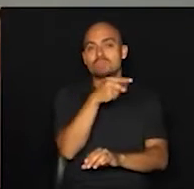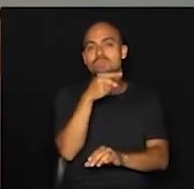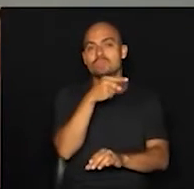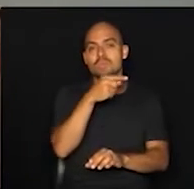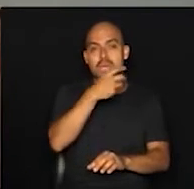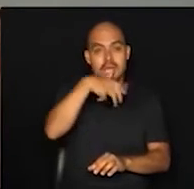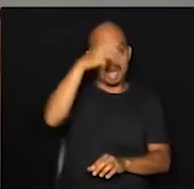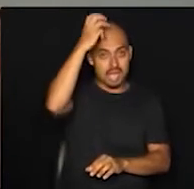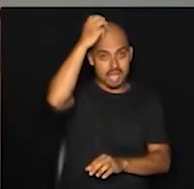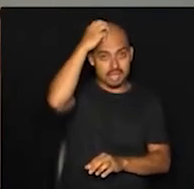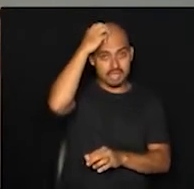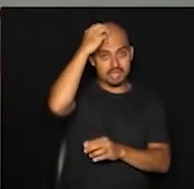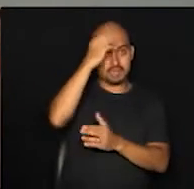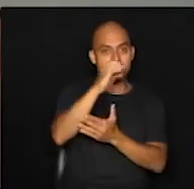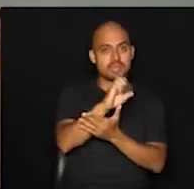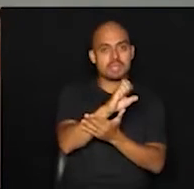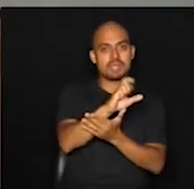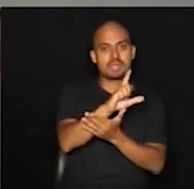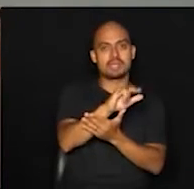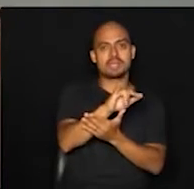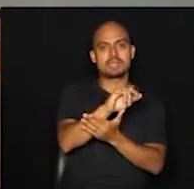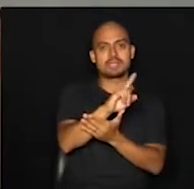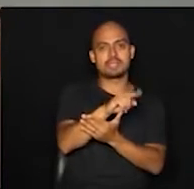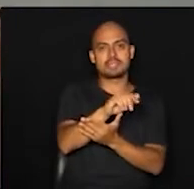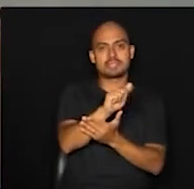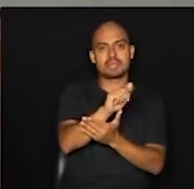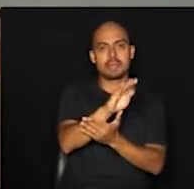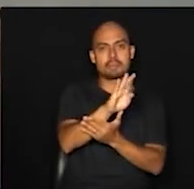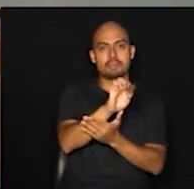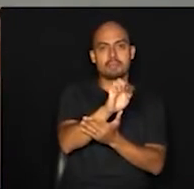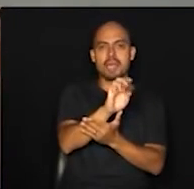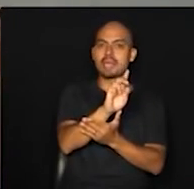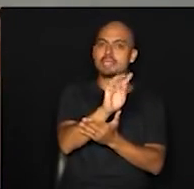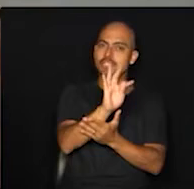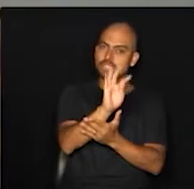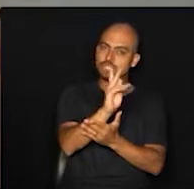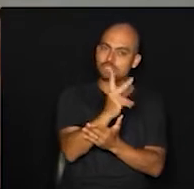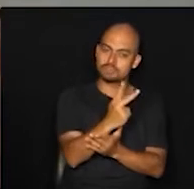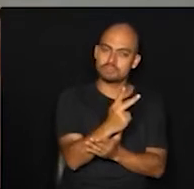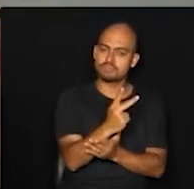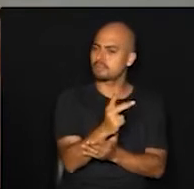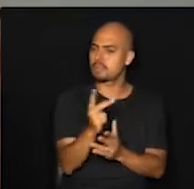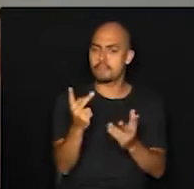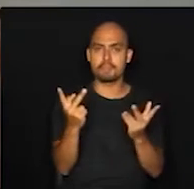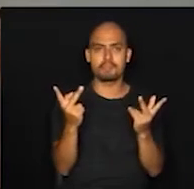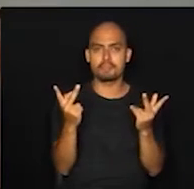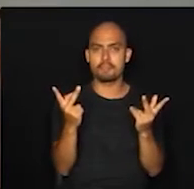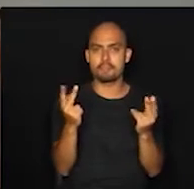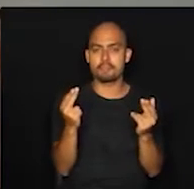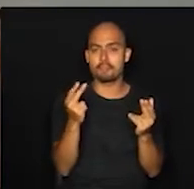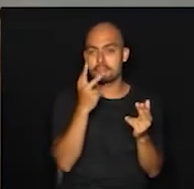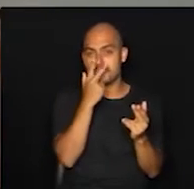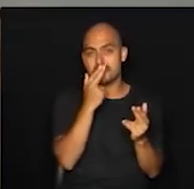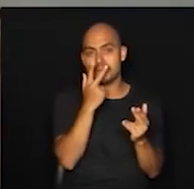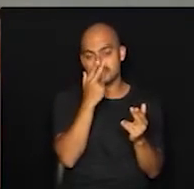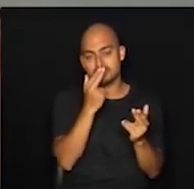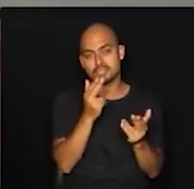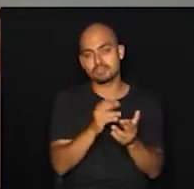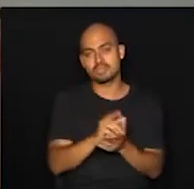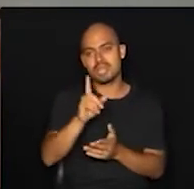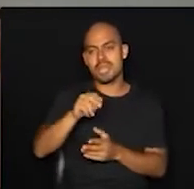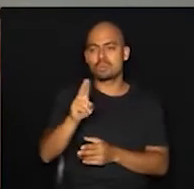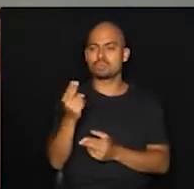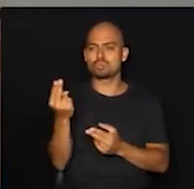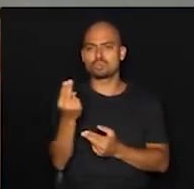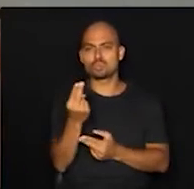Tá. Que elas têm o mesmo nome, Isabel é esse nome recorrente nas famílias reais, cristãs, católicas ou protestantes, que